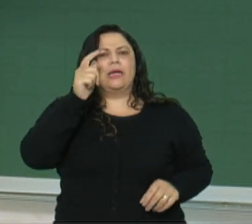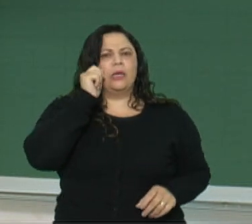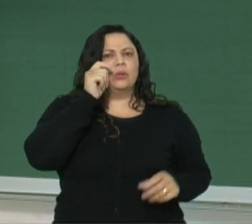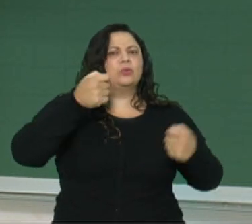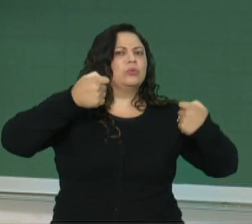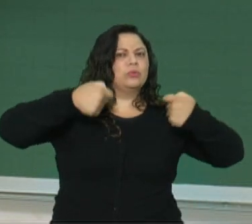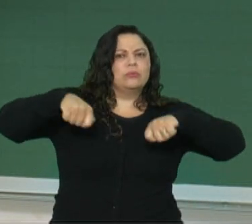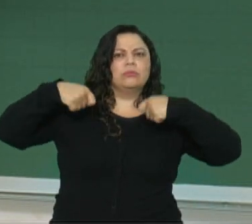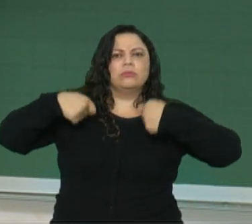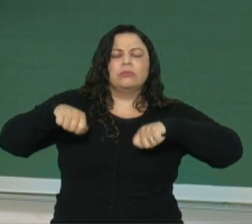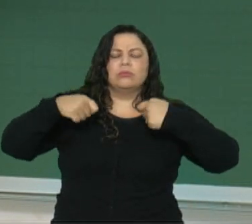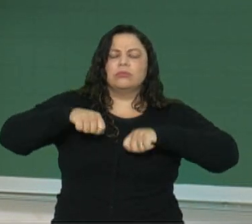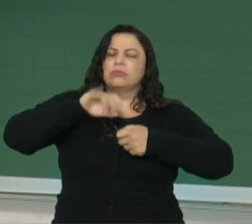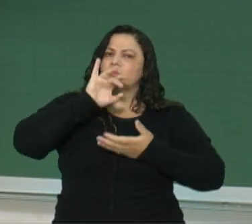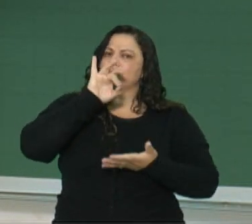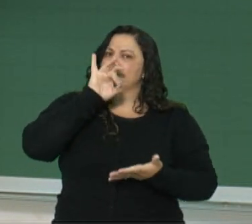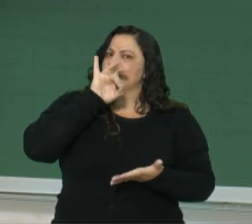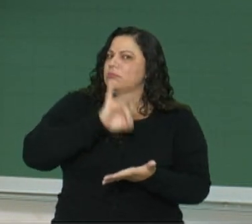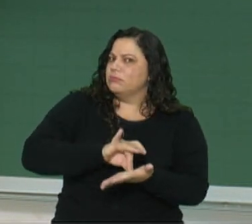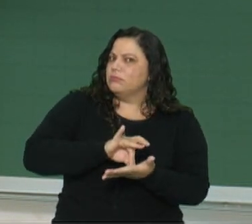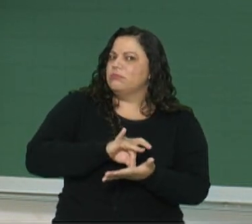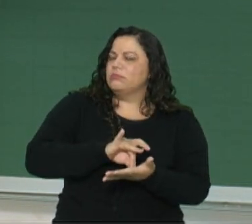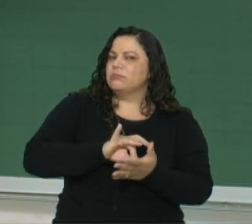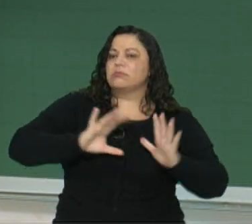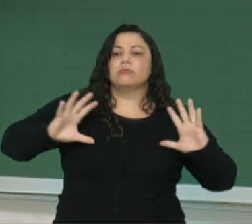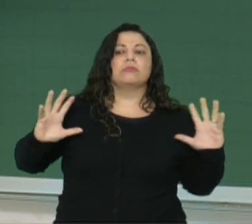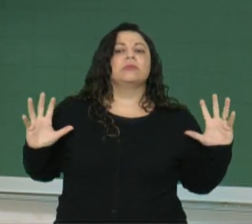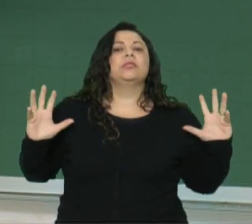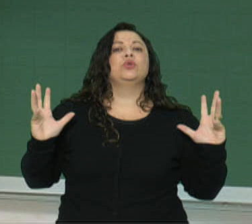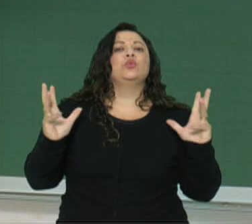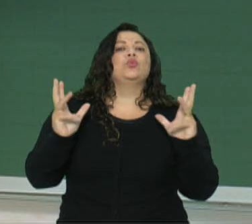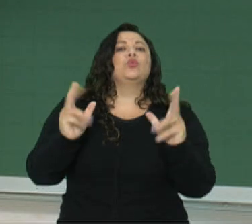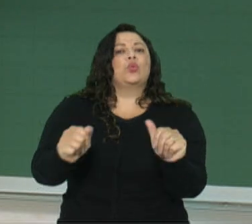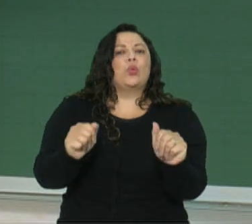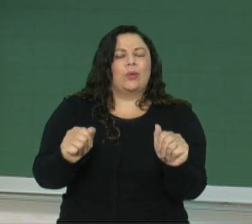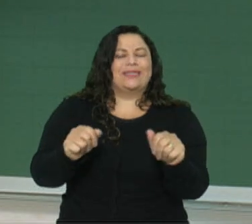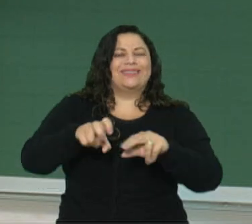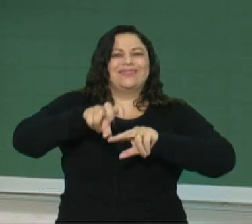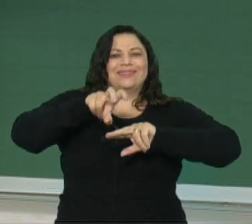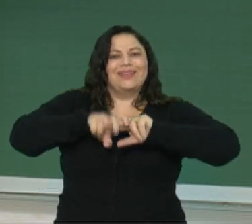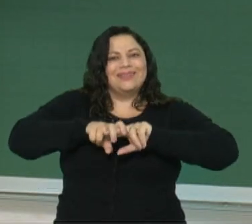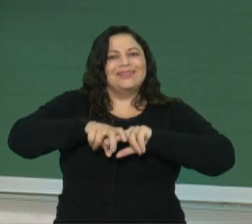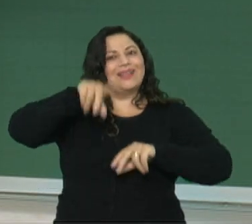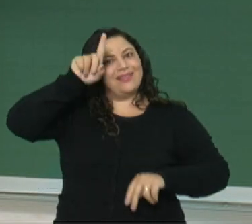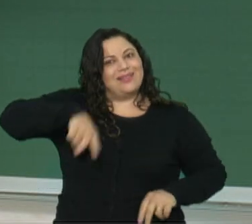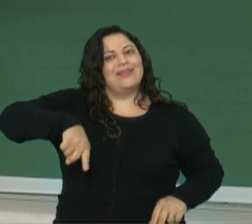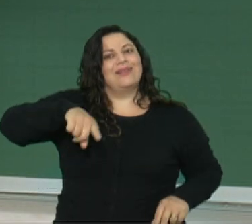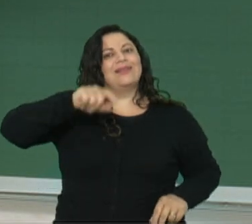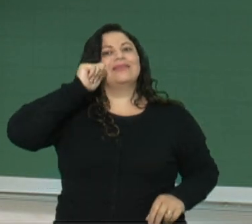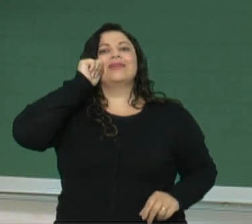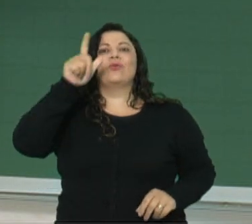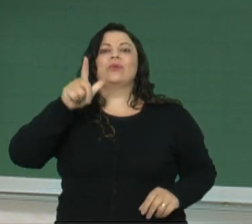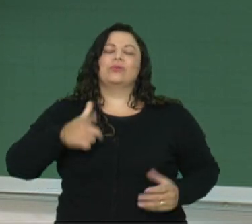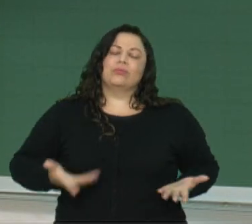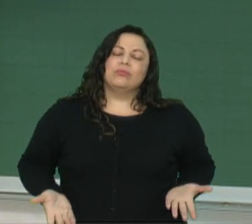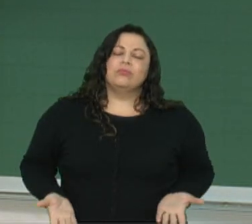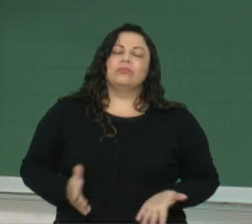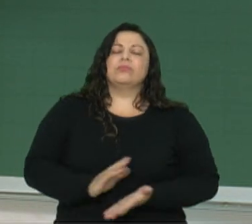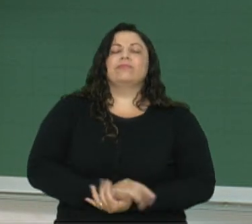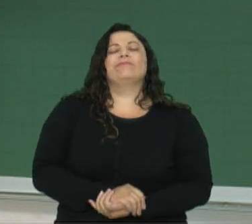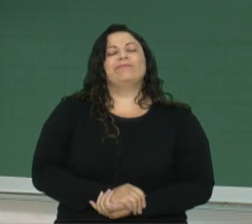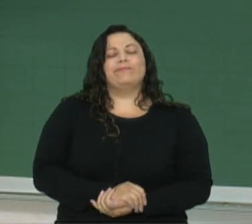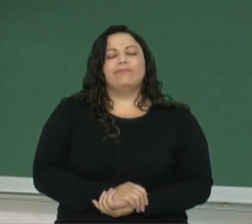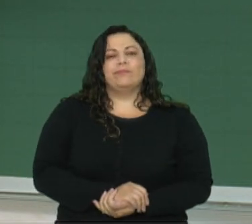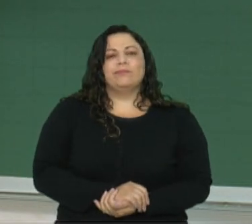eu afirmasse: todas as cadeiras dessa escola são azuis? Então,